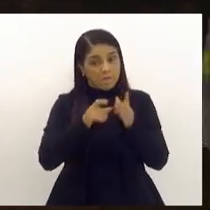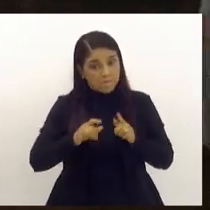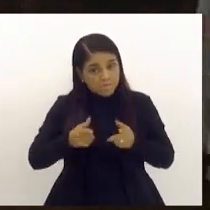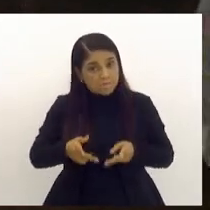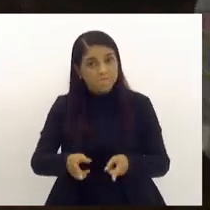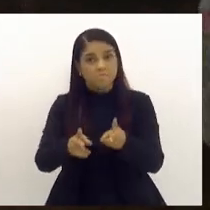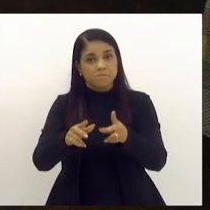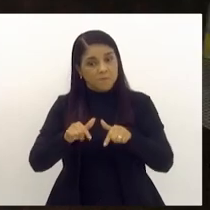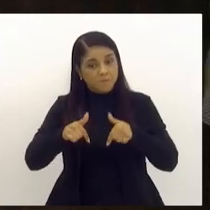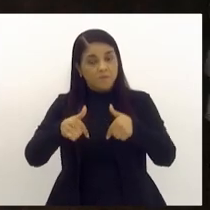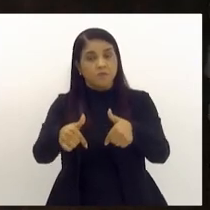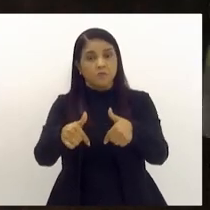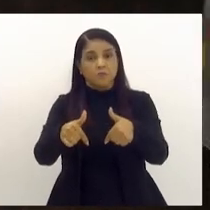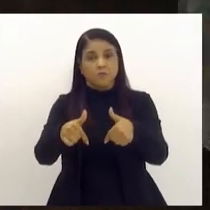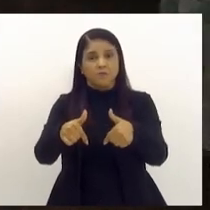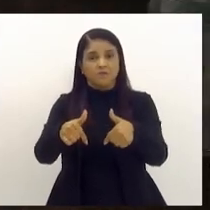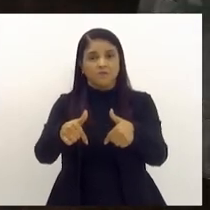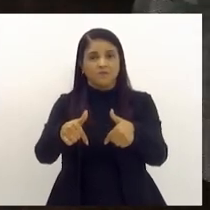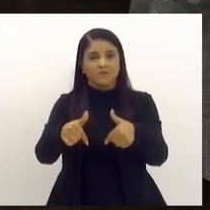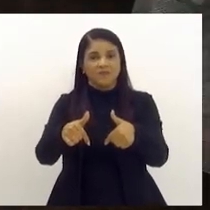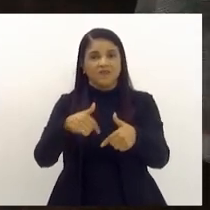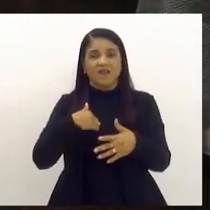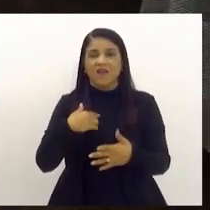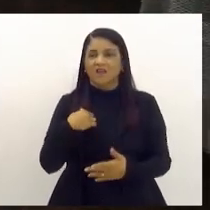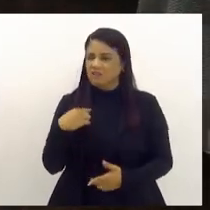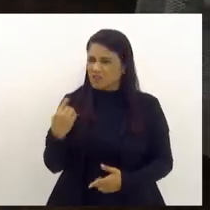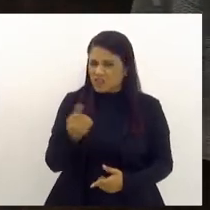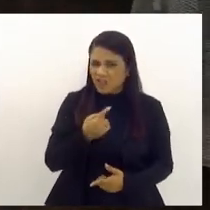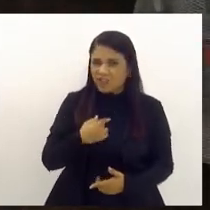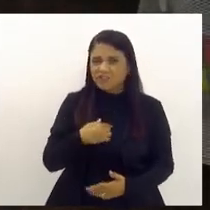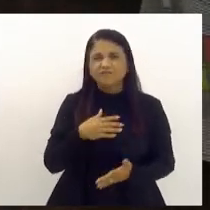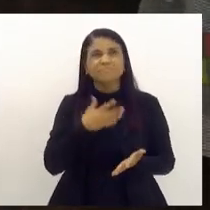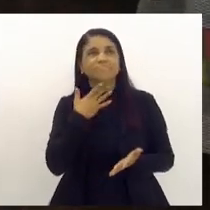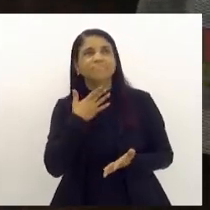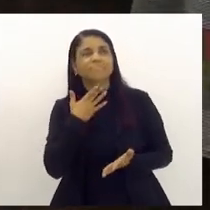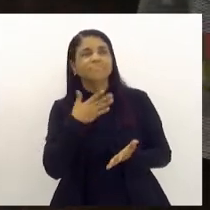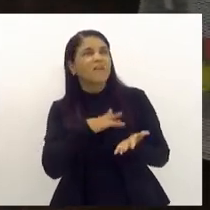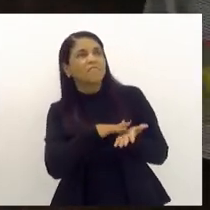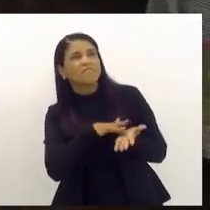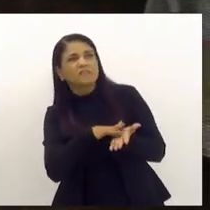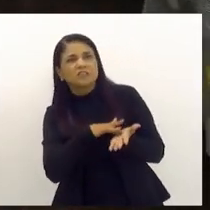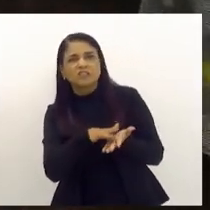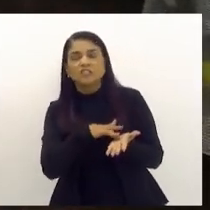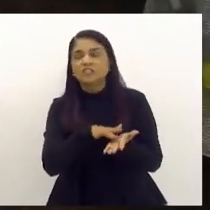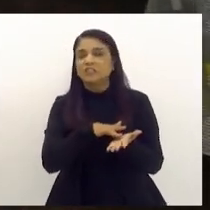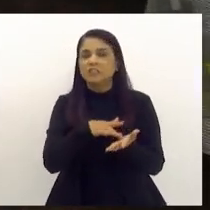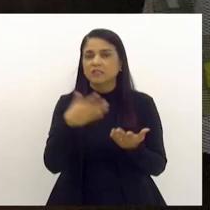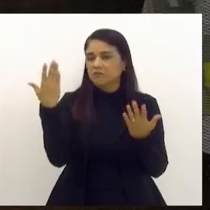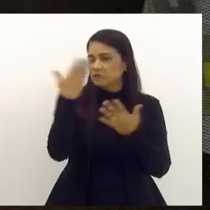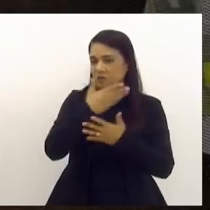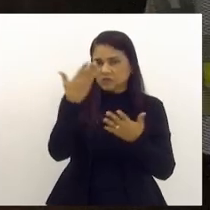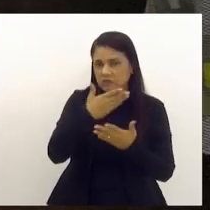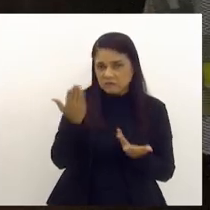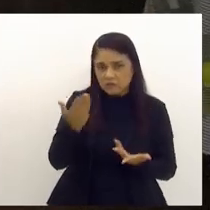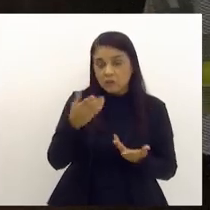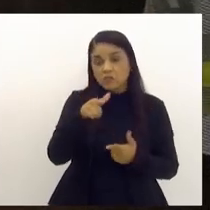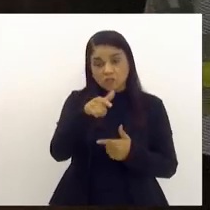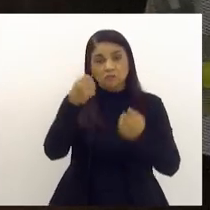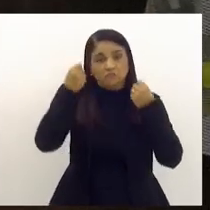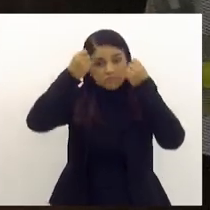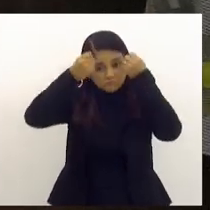acho que essa é a nossa função. A gente não pode fingir que isso não está acontecendo ou que a gente não tem nada a ver com isso. Seu discurso foi